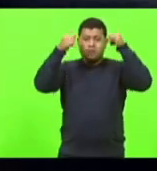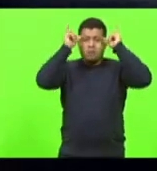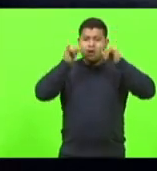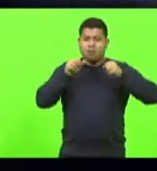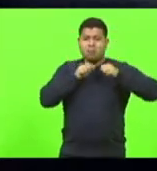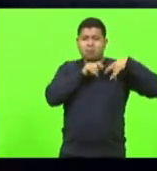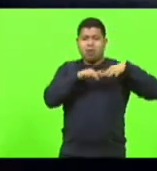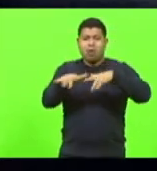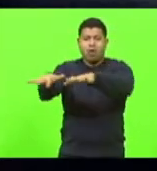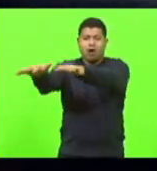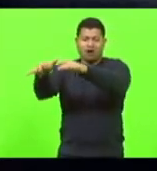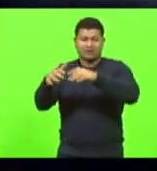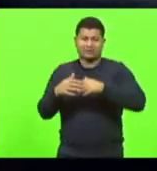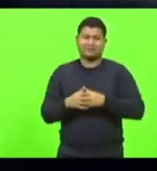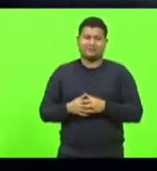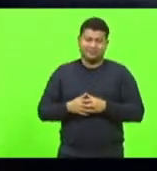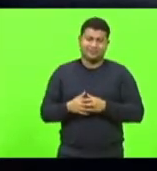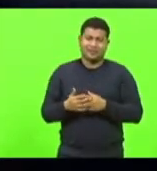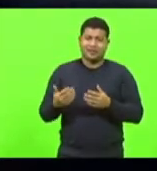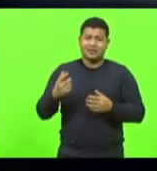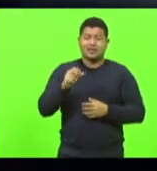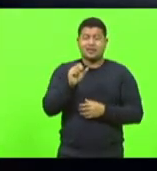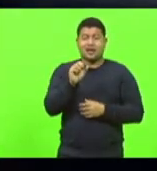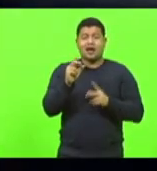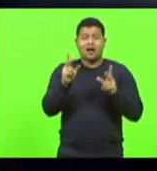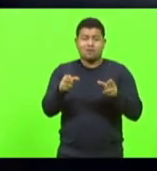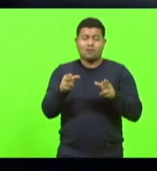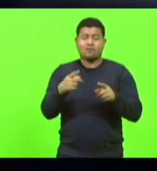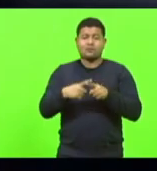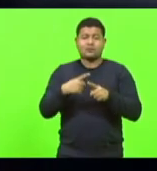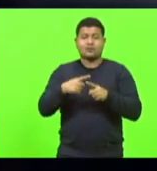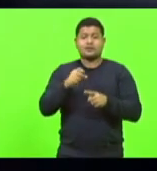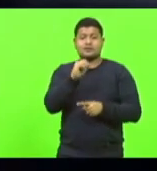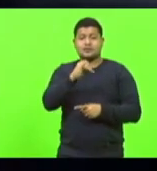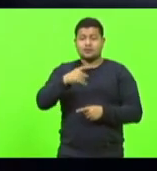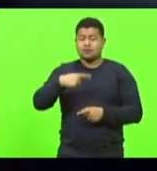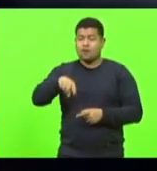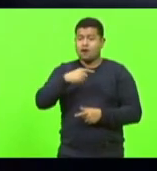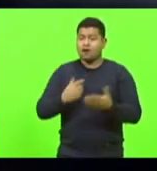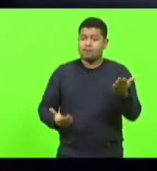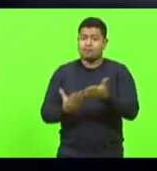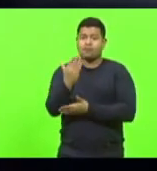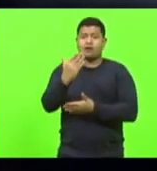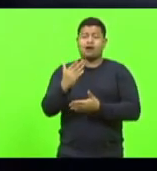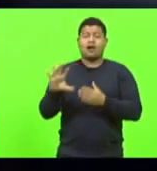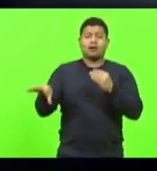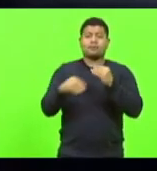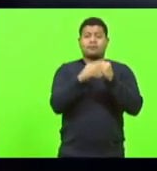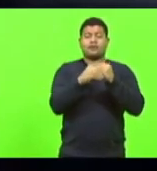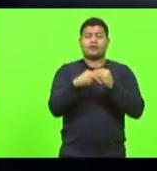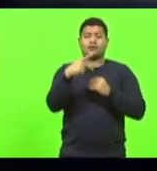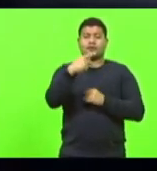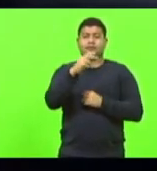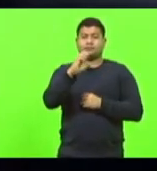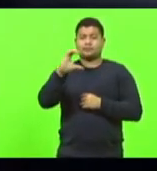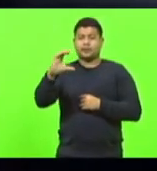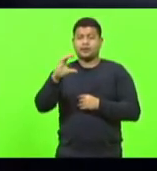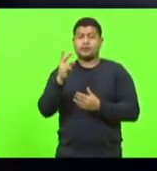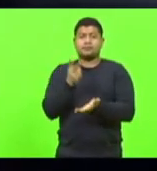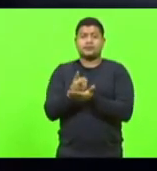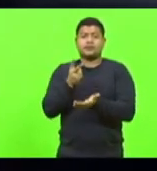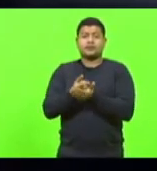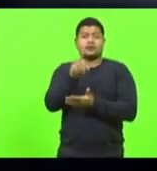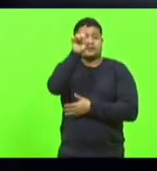certa forma ao aprovarmos a emenda a condicional é isso que vai acontecer por tanto na manutenção mínima dos